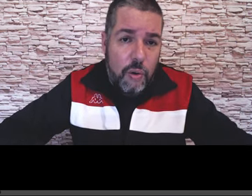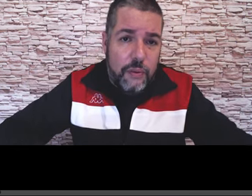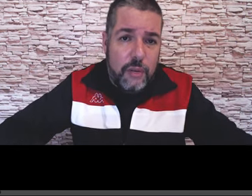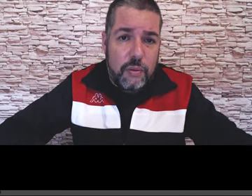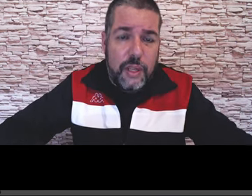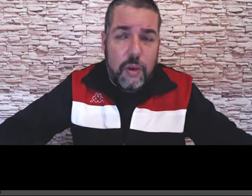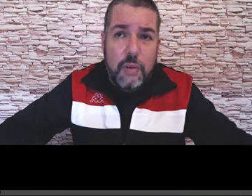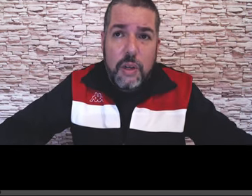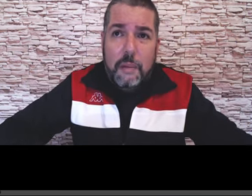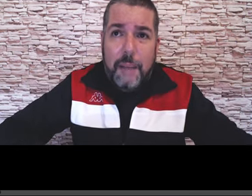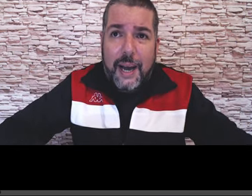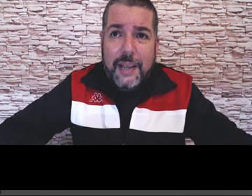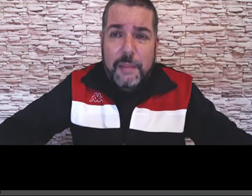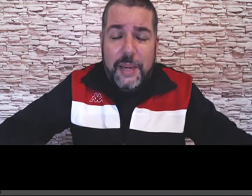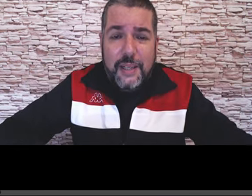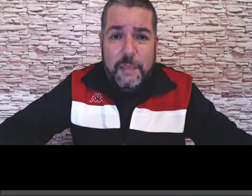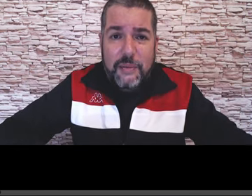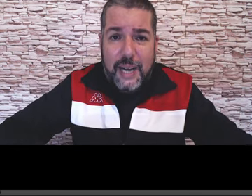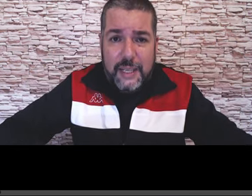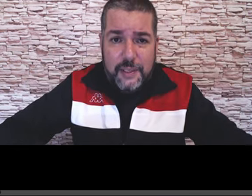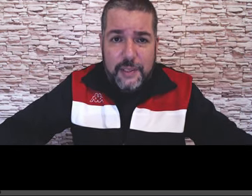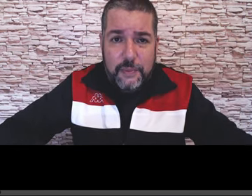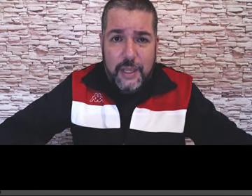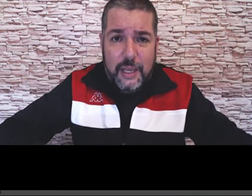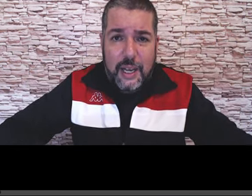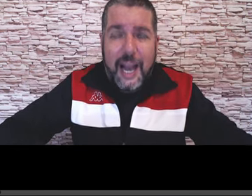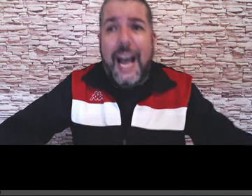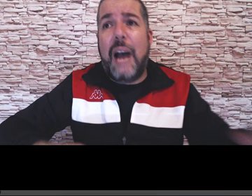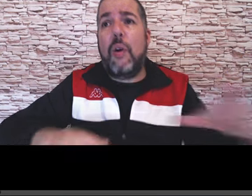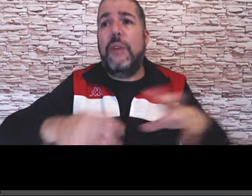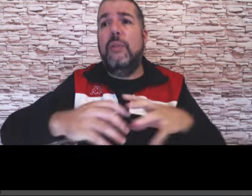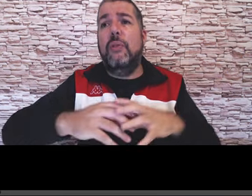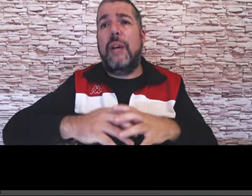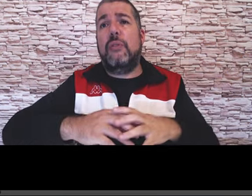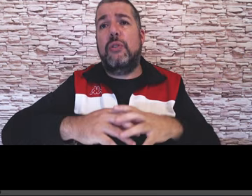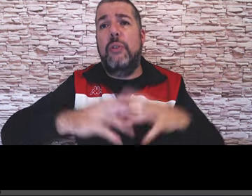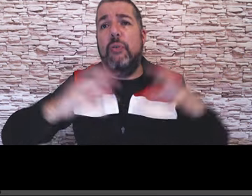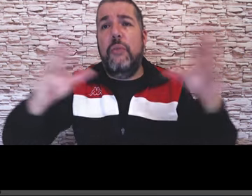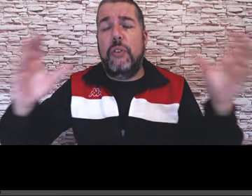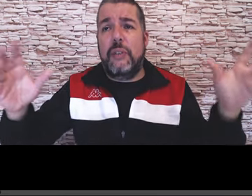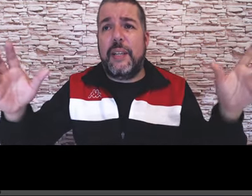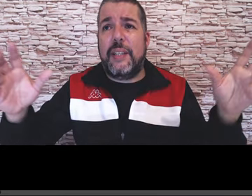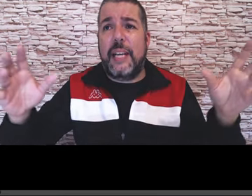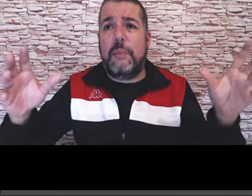que o governo deu para as empresas privadas. O